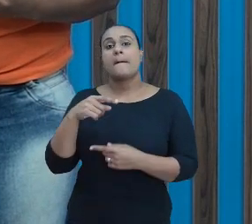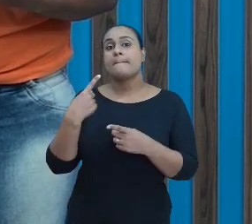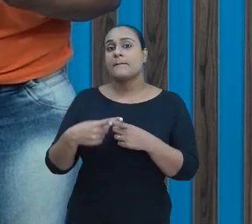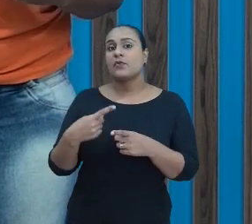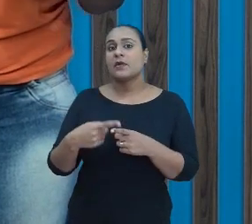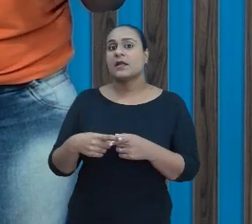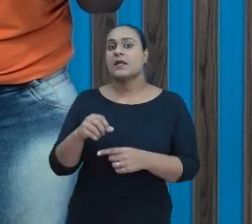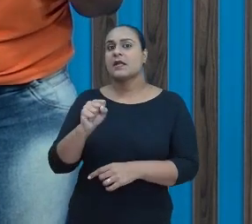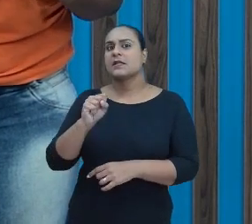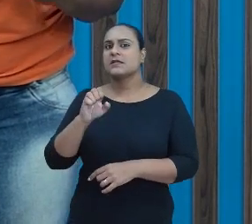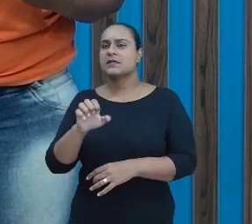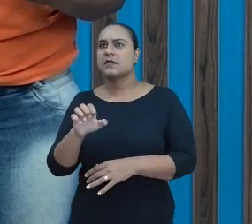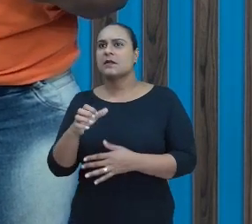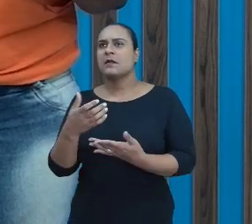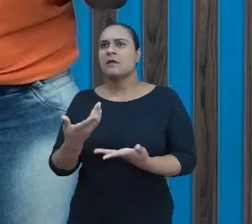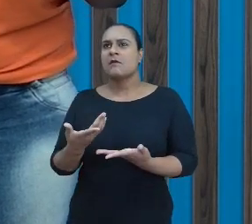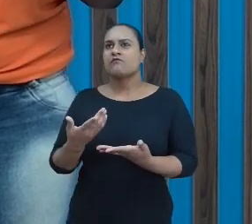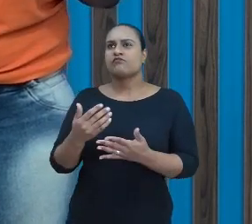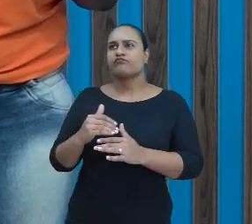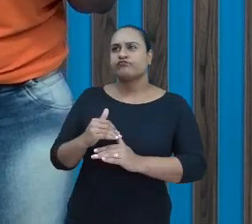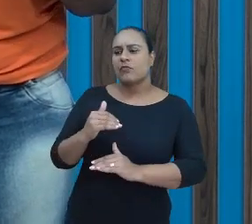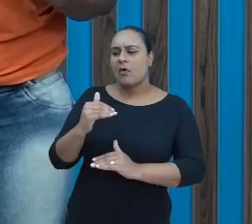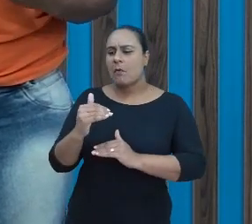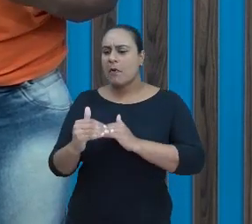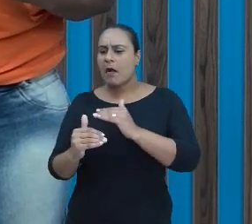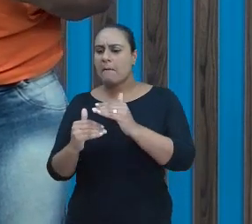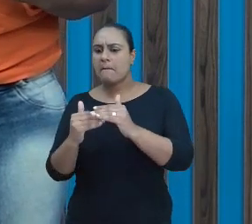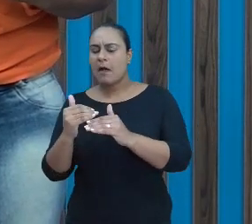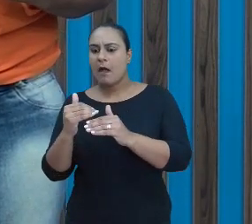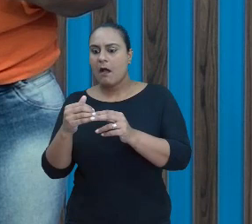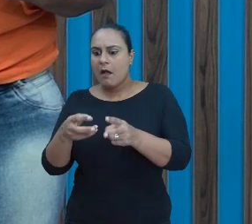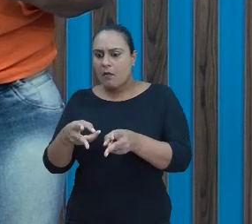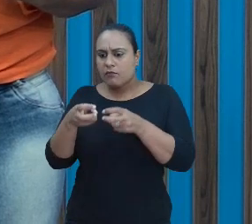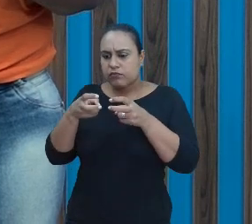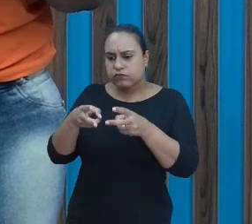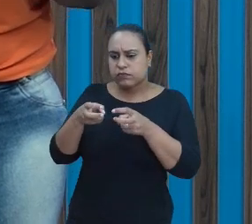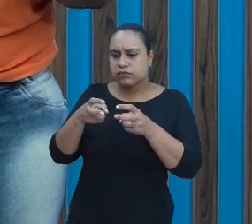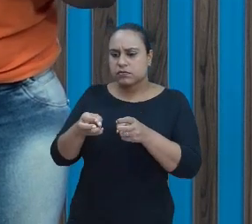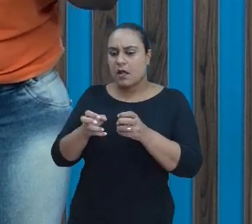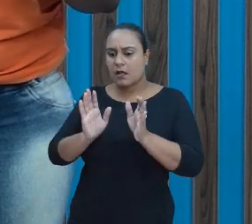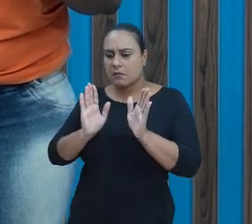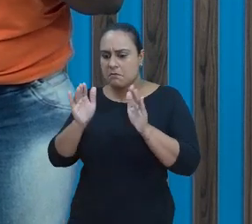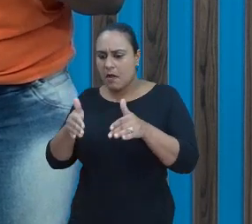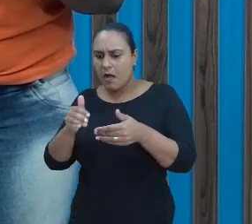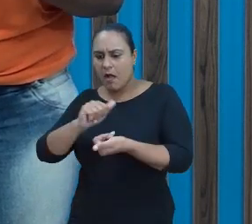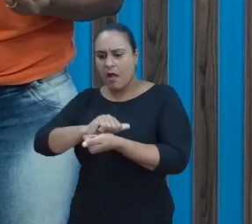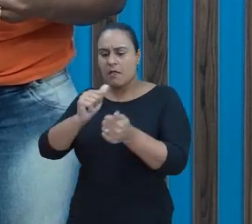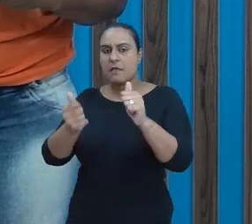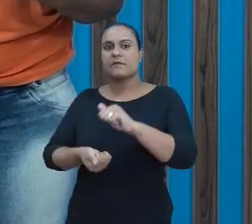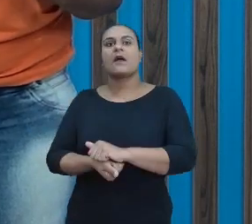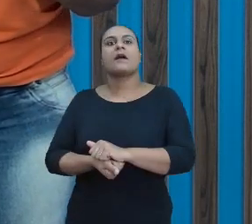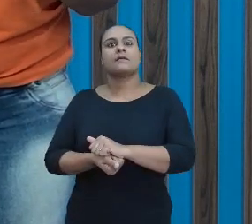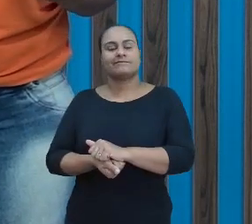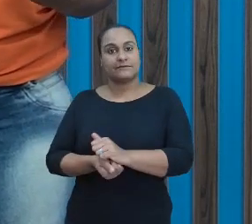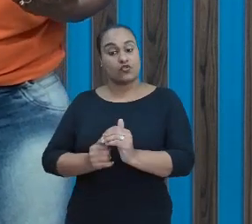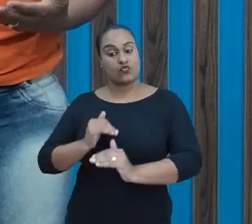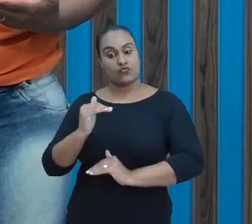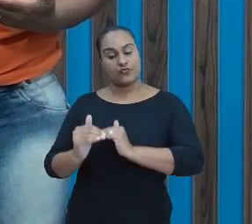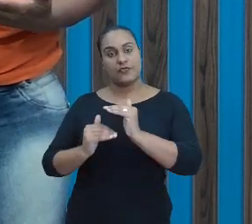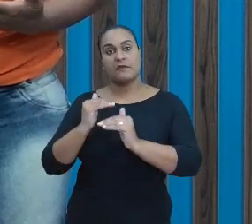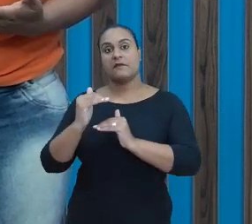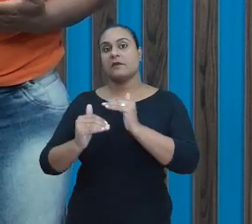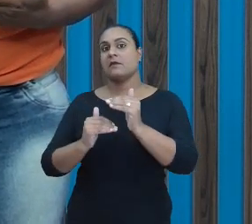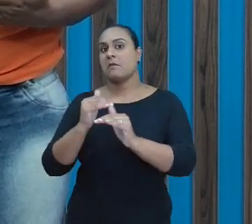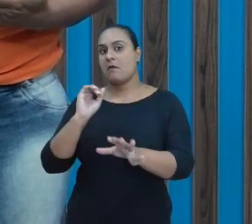cedo oportunizar a inclusão, esse trabalho direcionado, esse trabalho de adaptação, mais o desenvolvimento